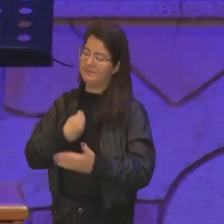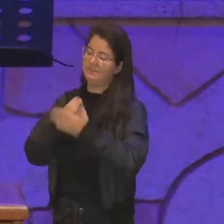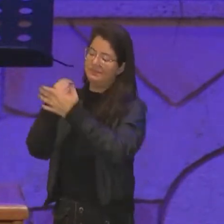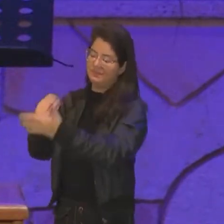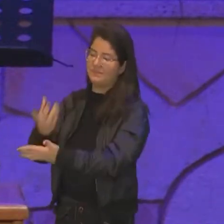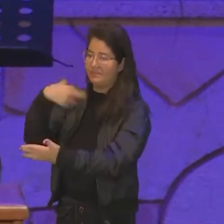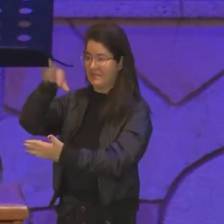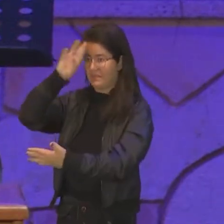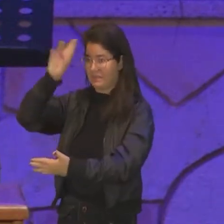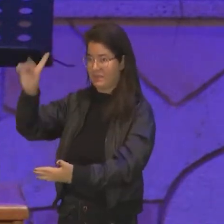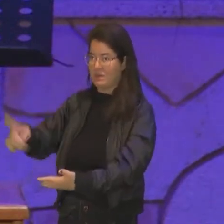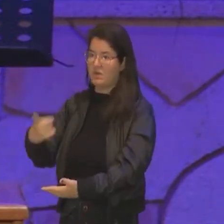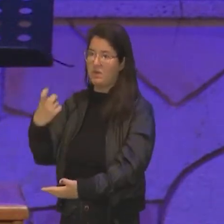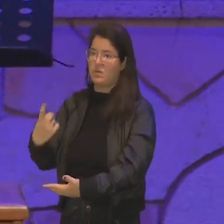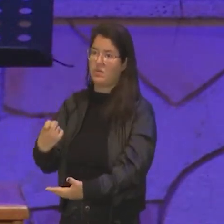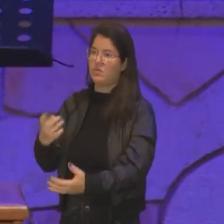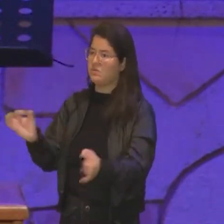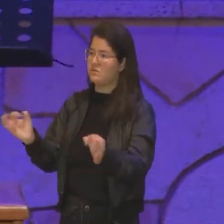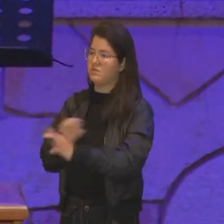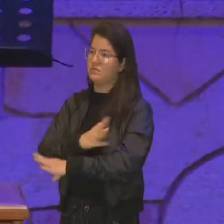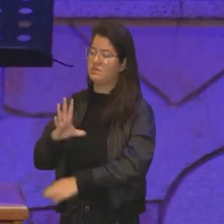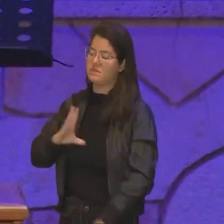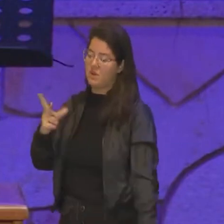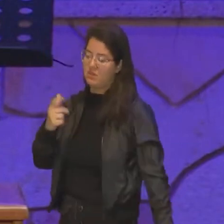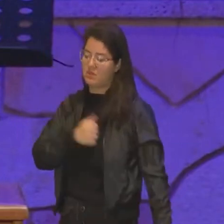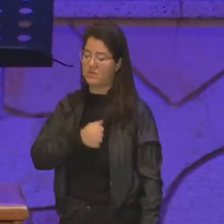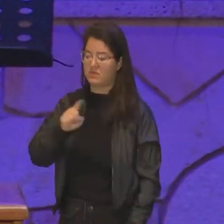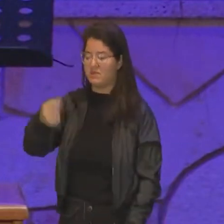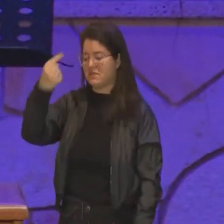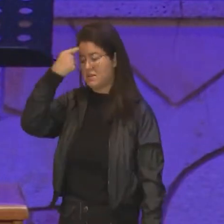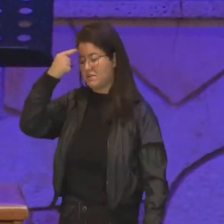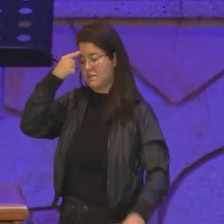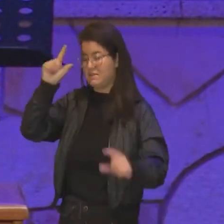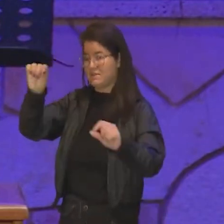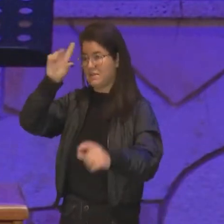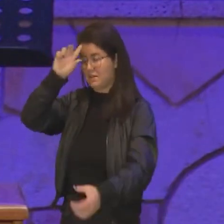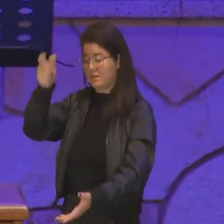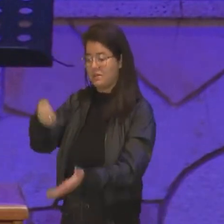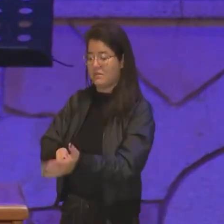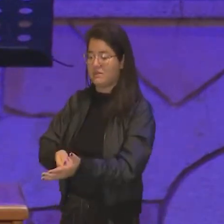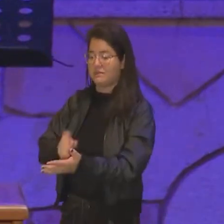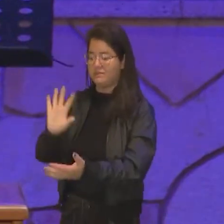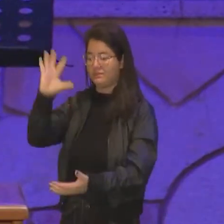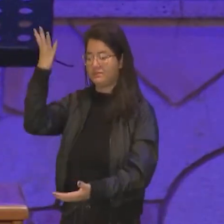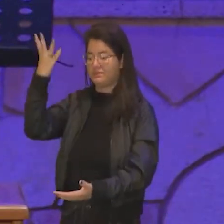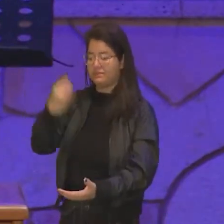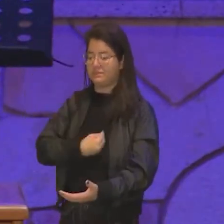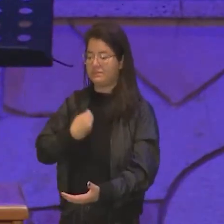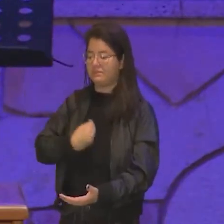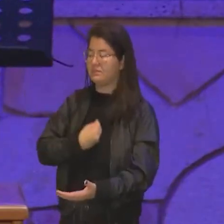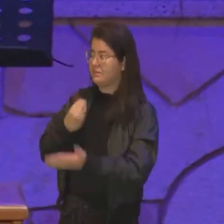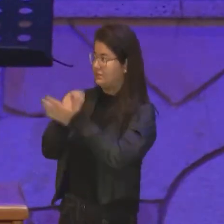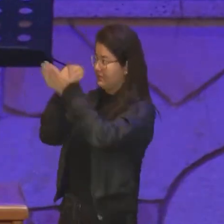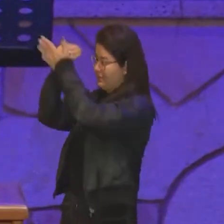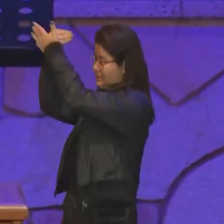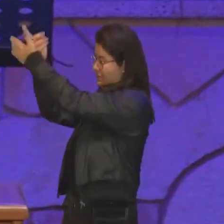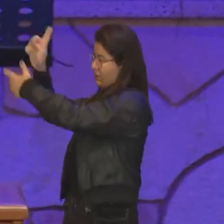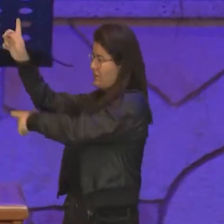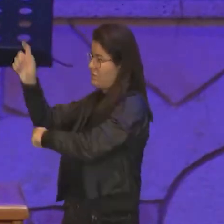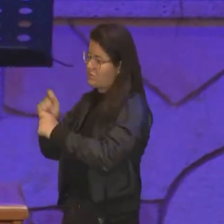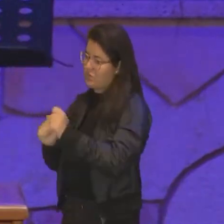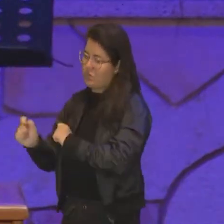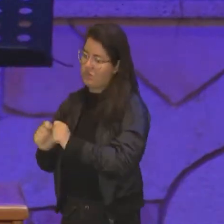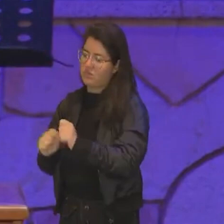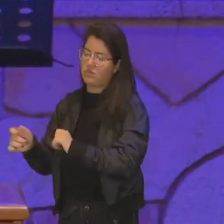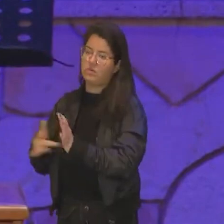como o único e suficiente Salvador. É você fazer uma decisão de entregar o comando da sua vida